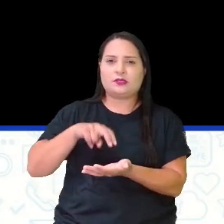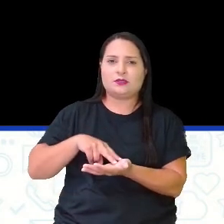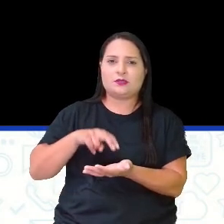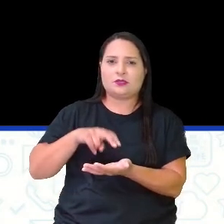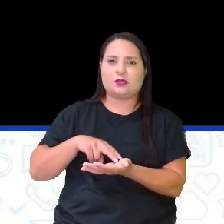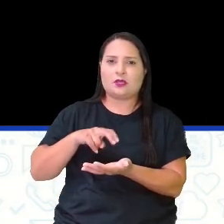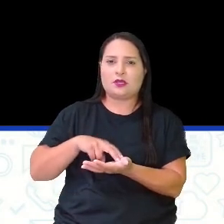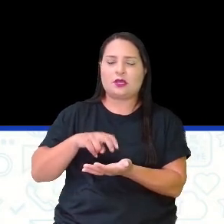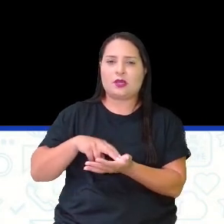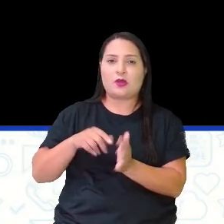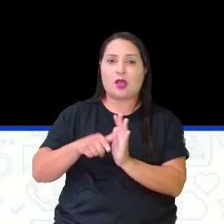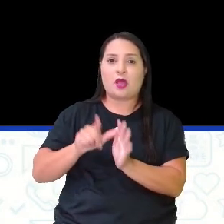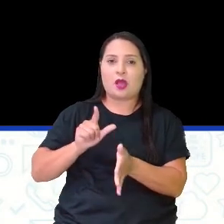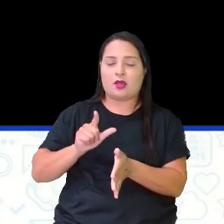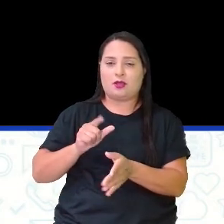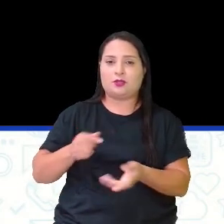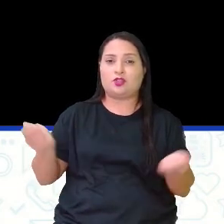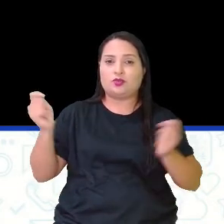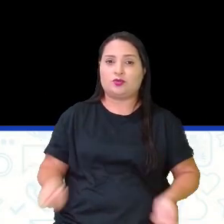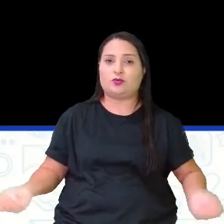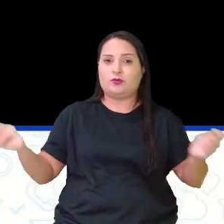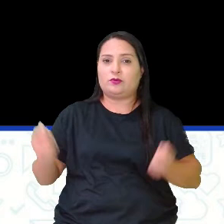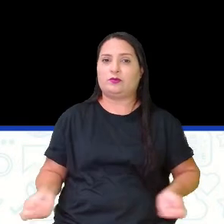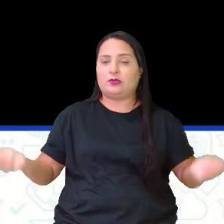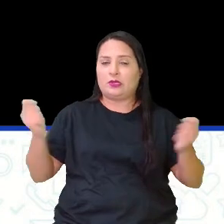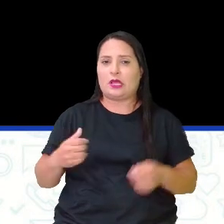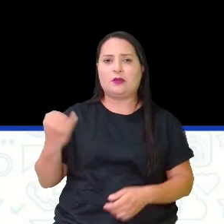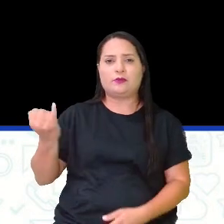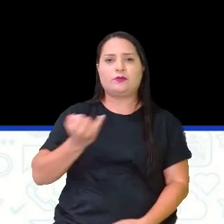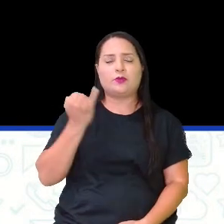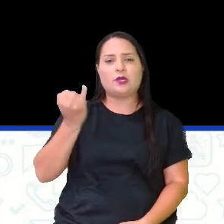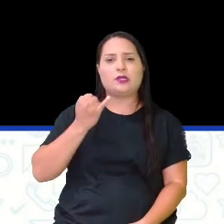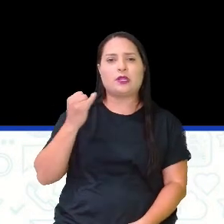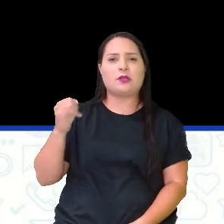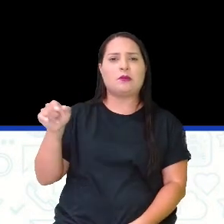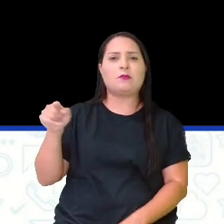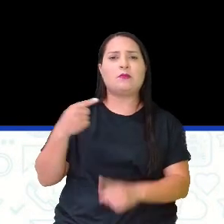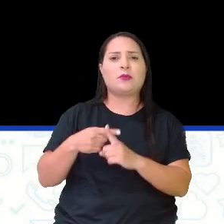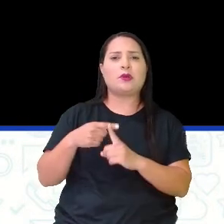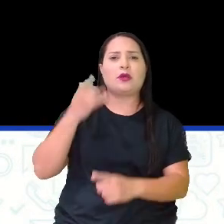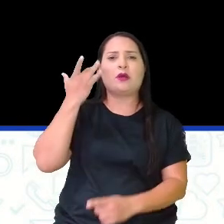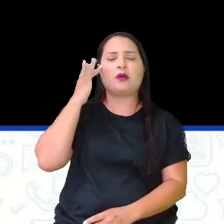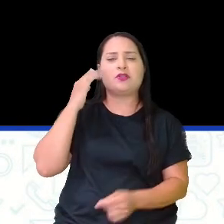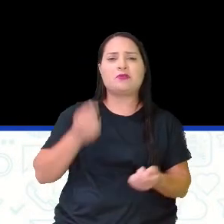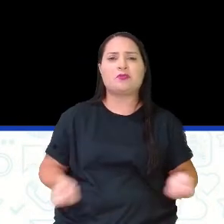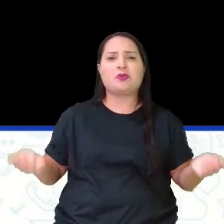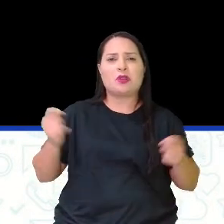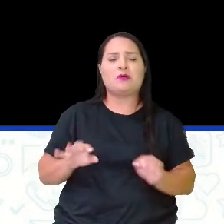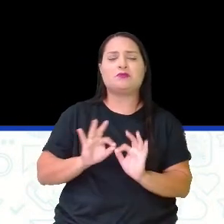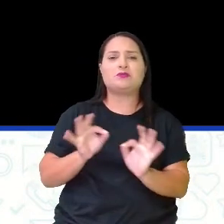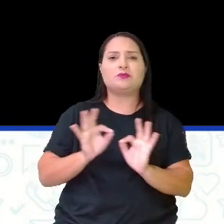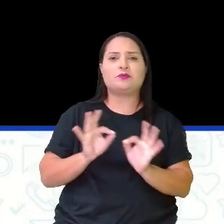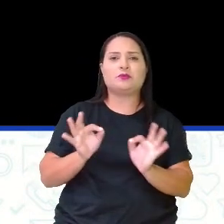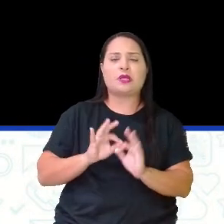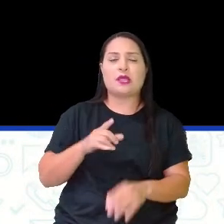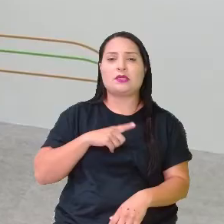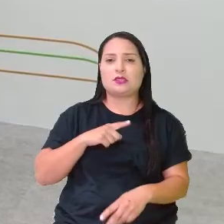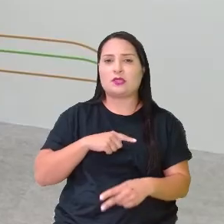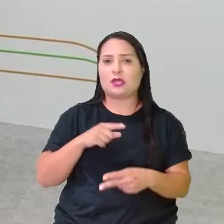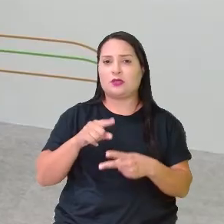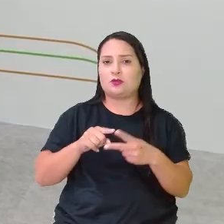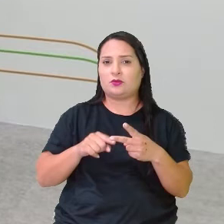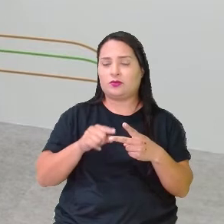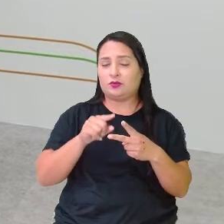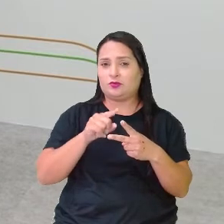pular corda. Então, ó, isso é importante porque todo mundo acha que pular corda é muito simples, né? A gente tem aí 2 opções para